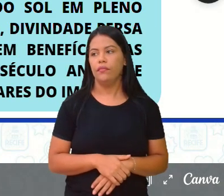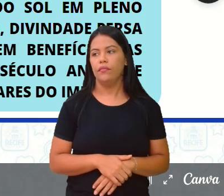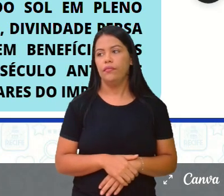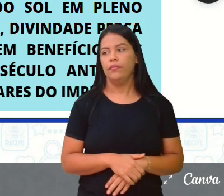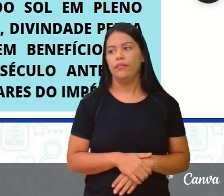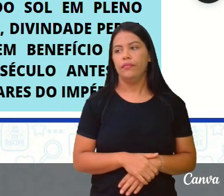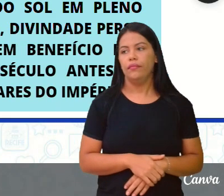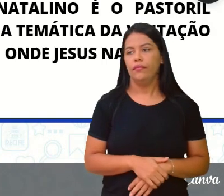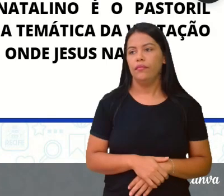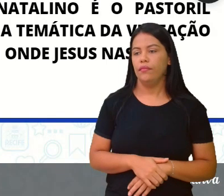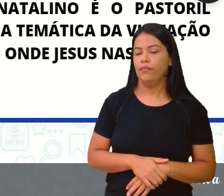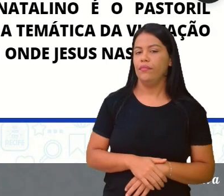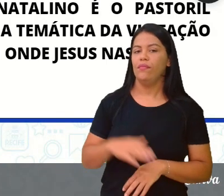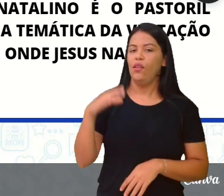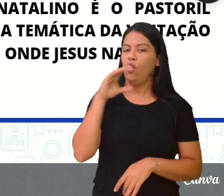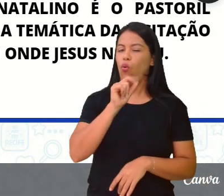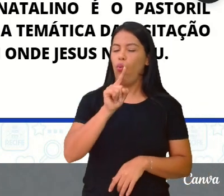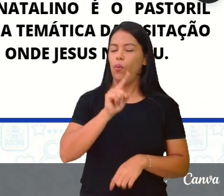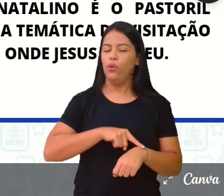Só um minutinho que vai passar.